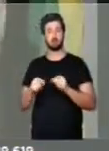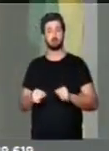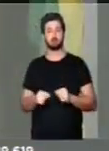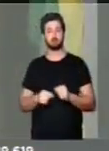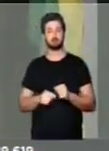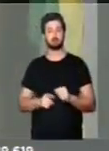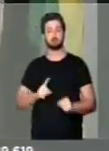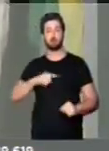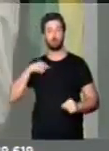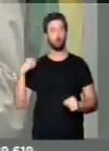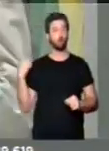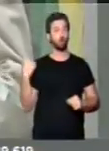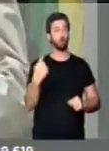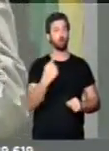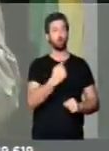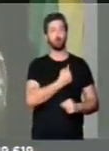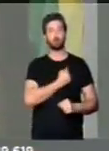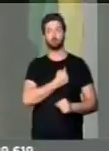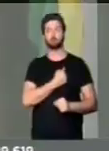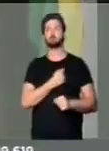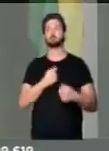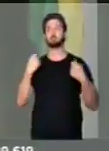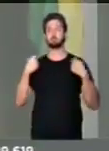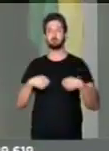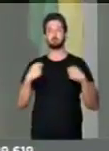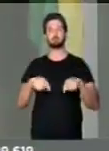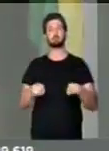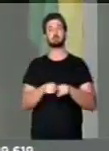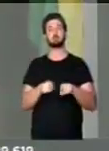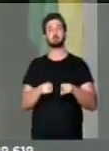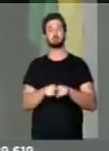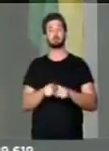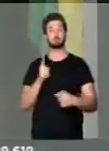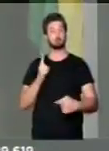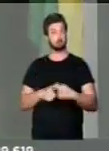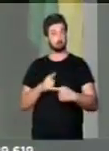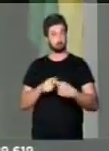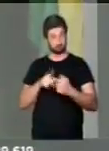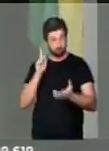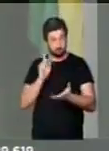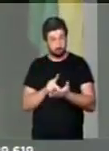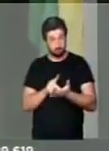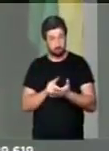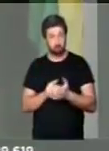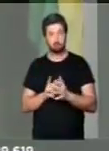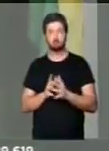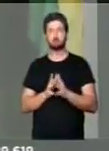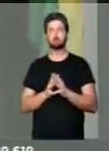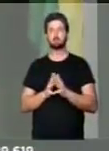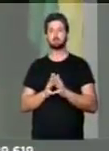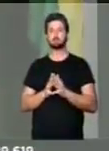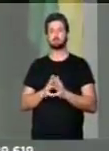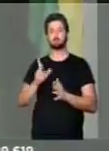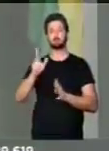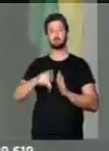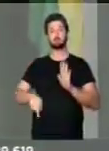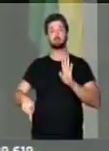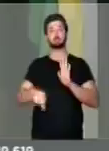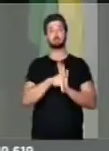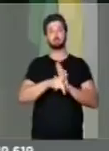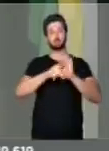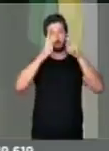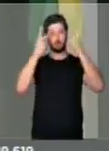Todos nós temos que fazê-la, porque, na verdade, é um patrimônio